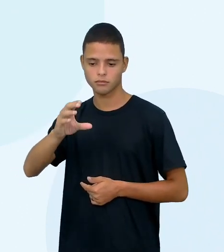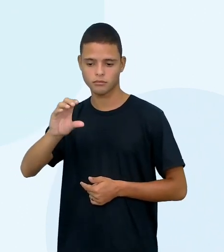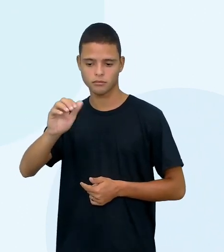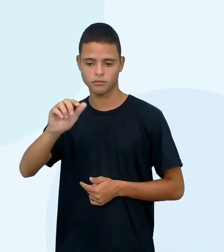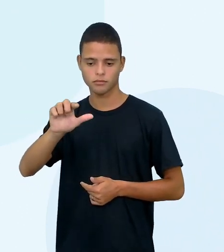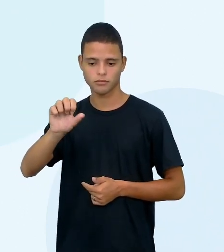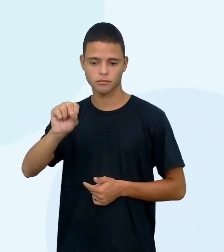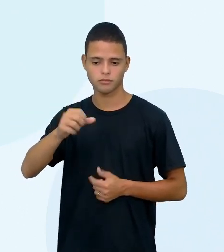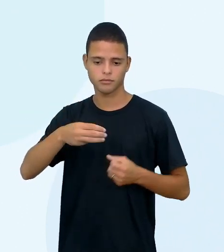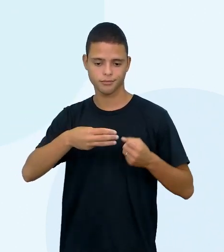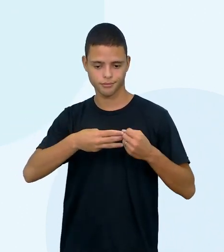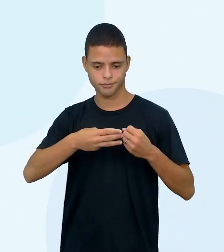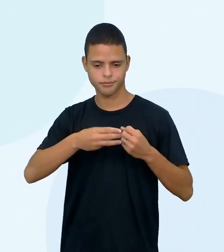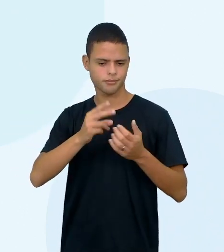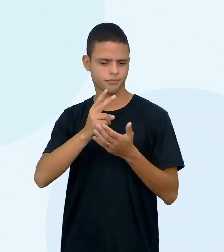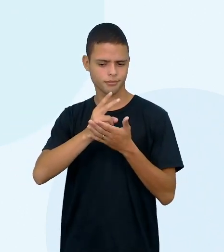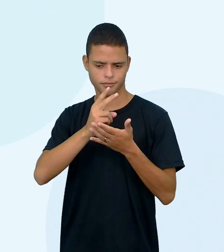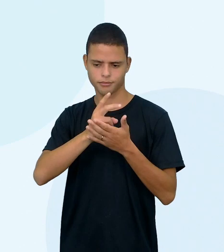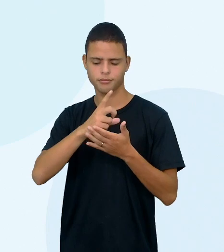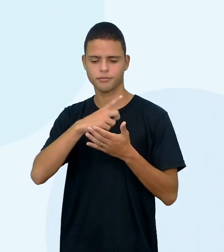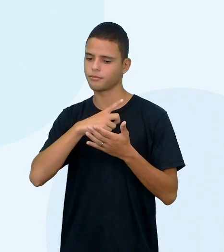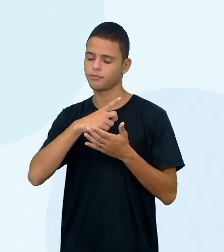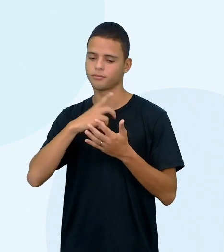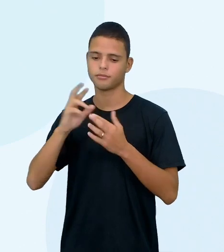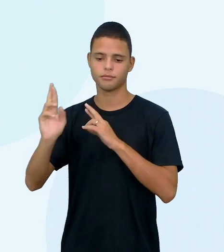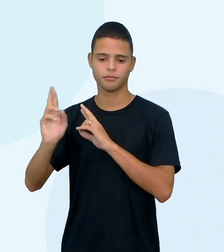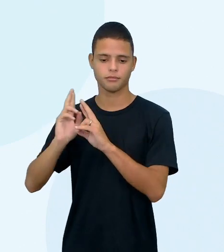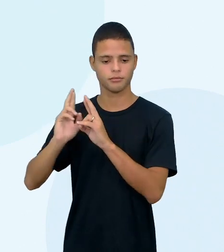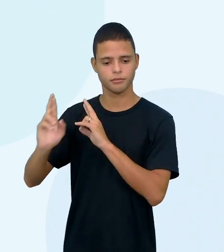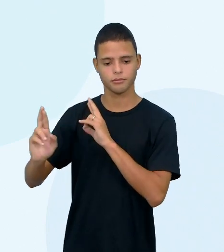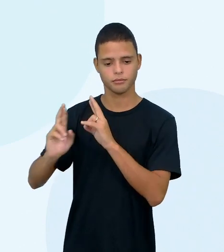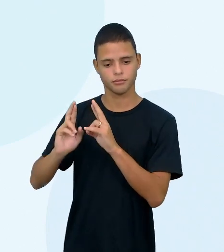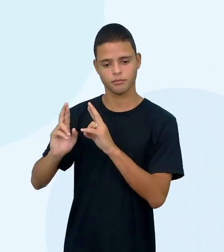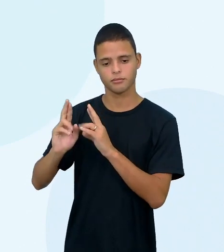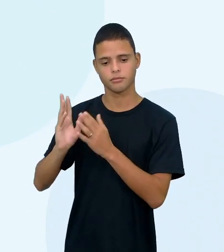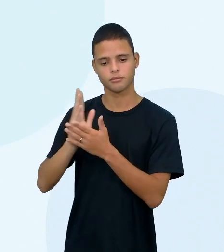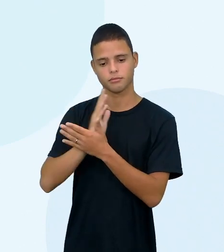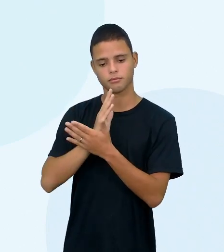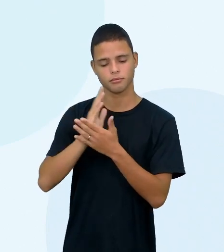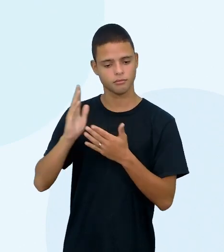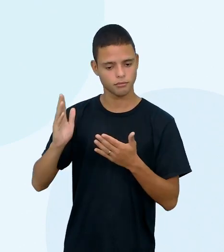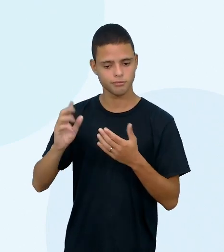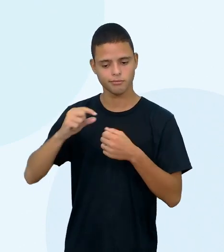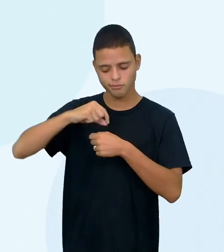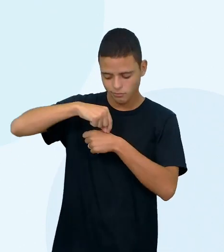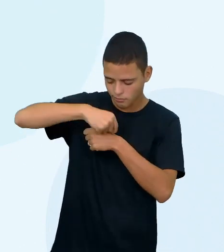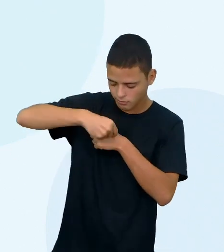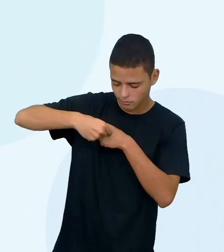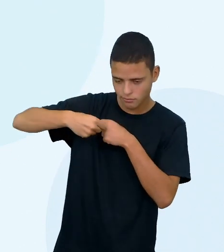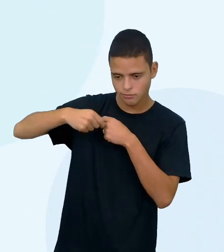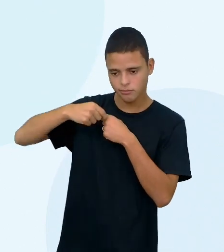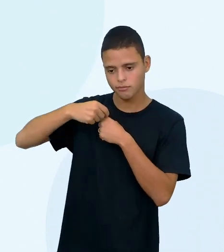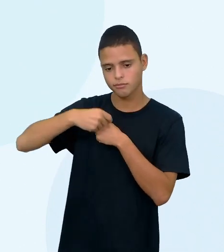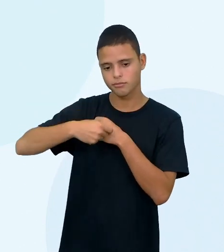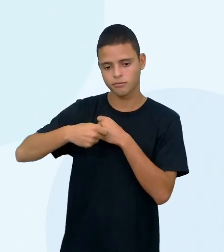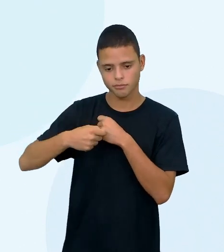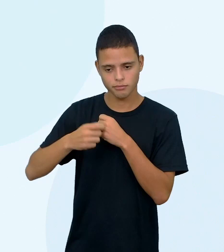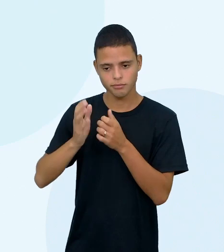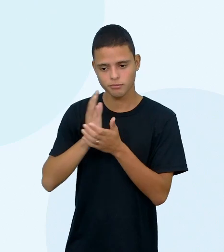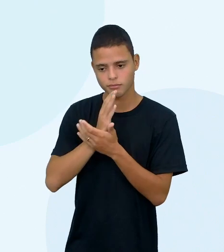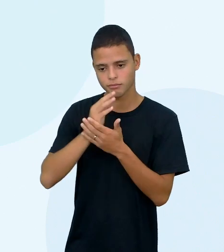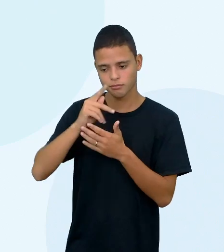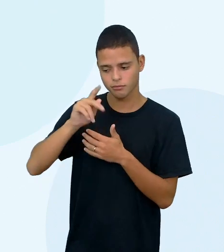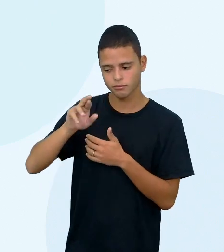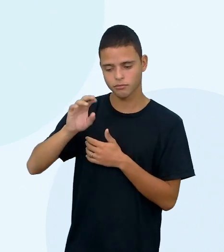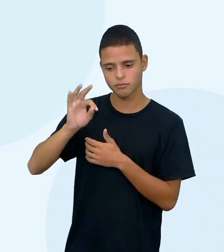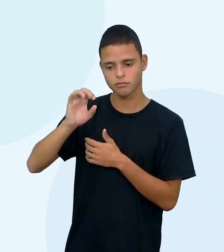Essa redução sempre vai estar ali associado por uma série de enzimas. Então, eu tenho uma série de enzimas, ou seja, de proteínas,